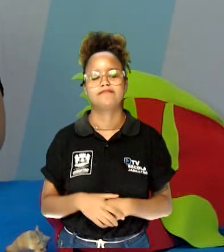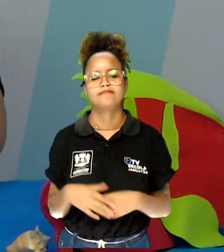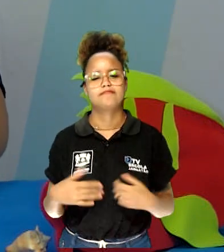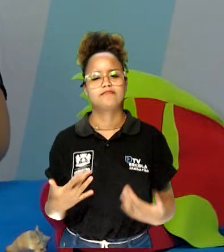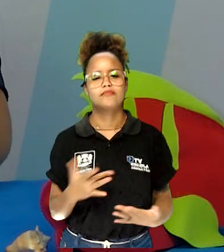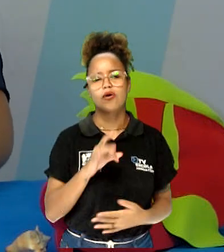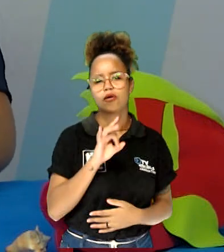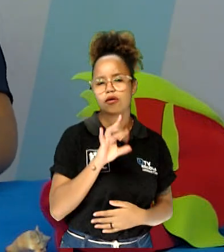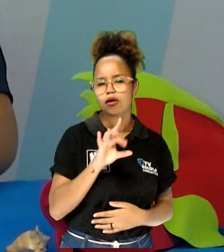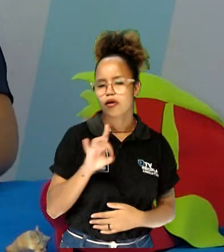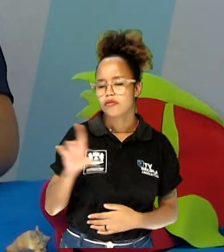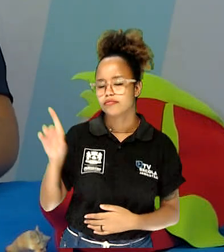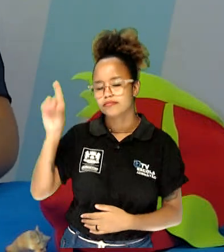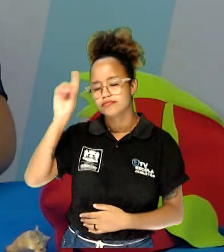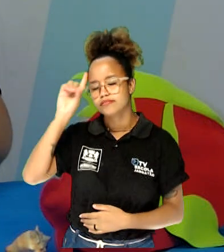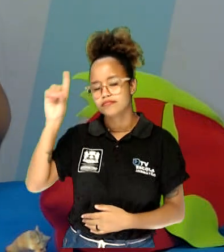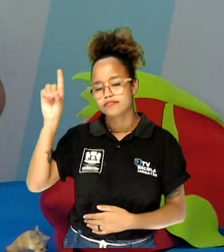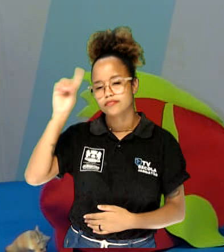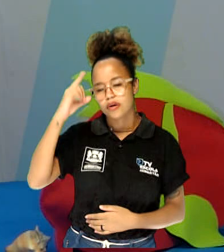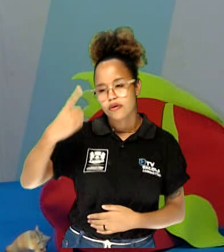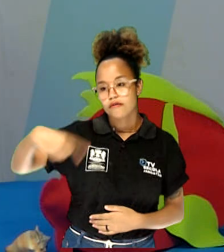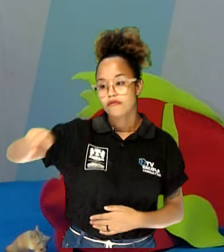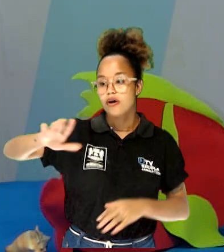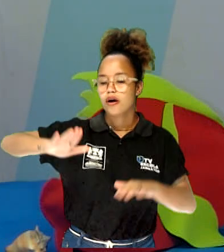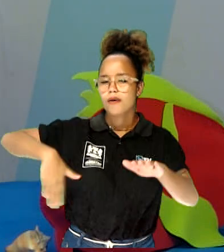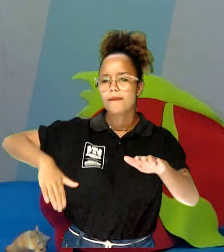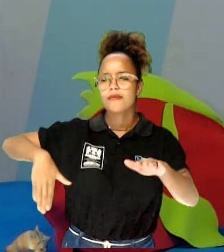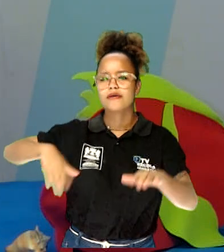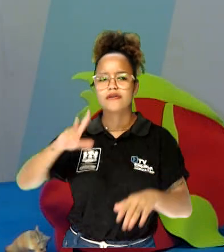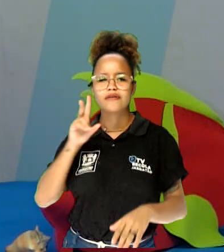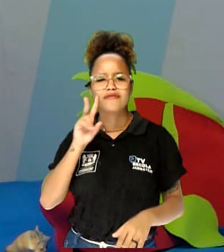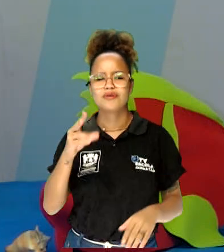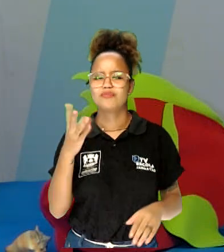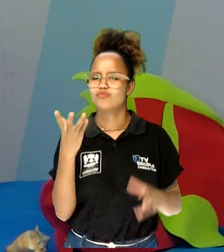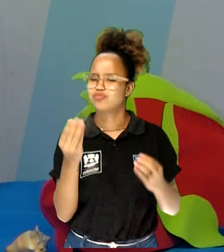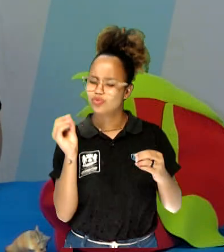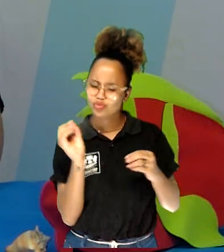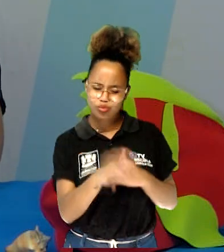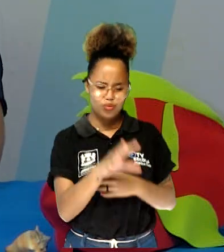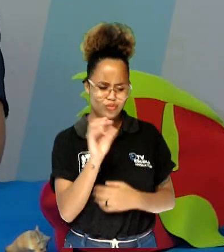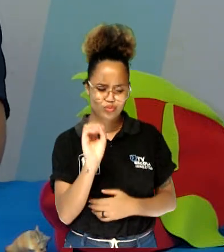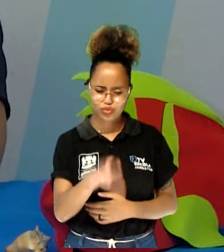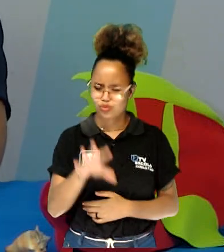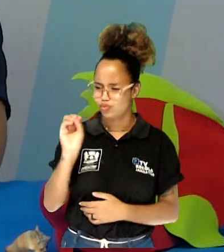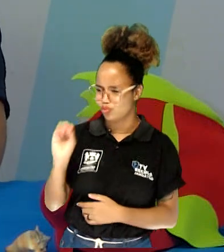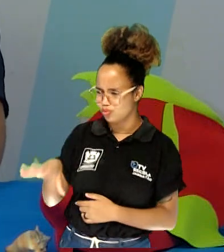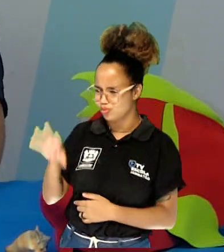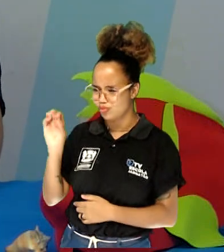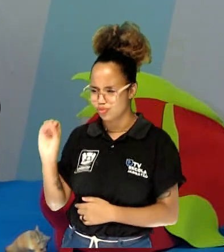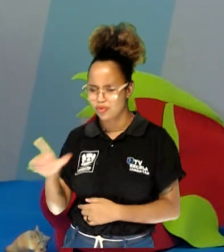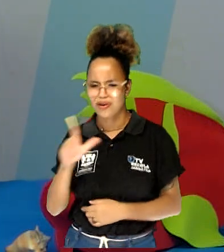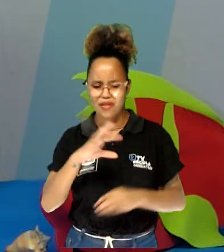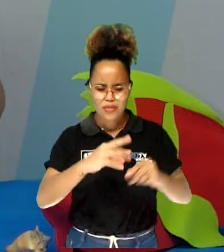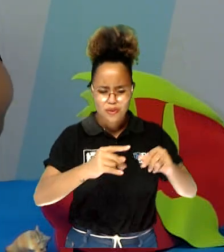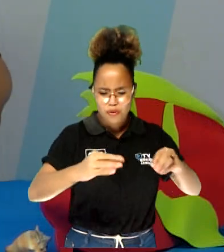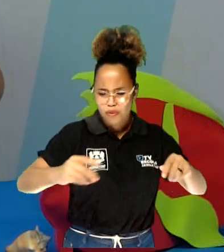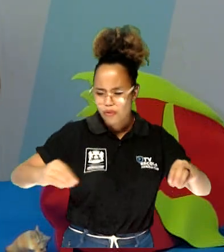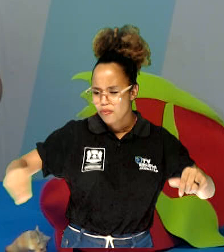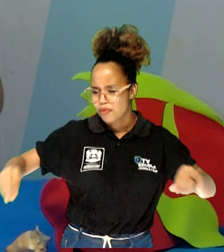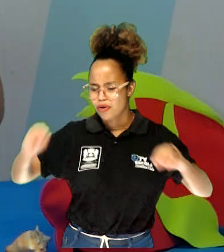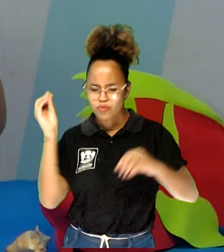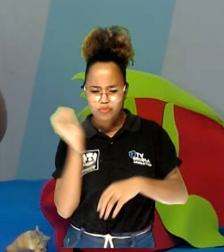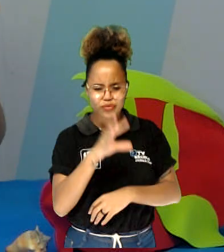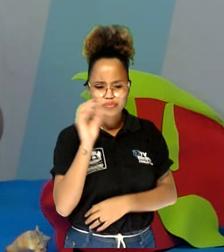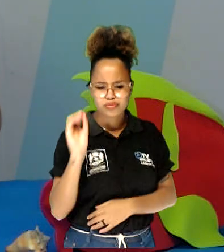cada dia que a gente vai à praia, a gente tem visto mais lixo no chão, mais lixo na areia, mais